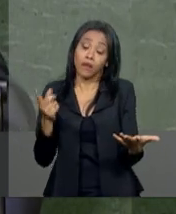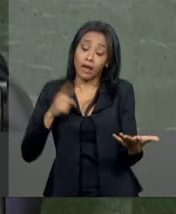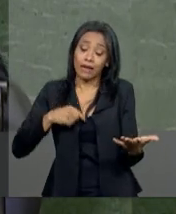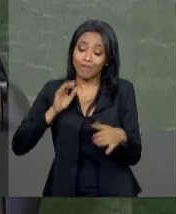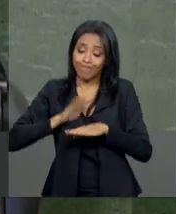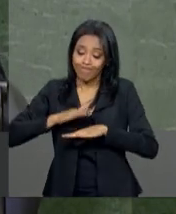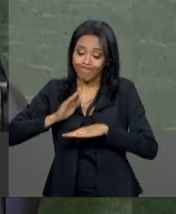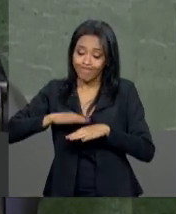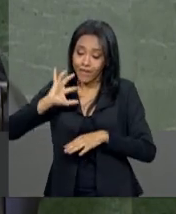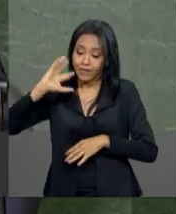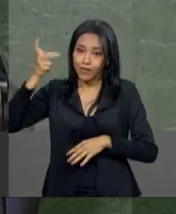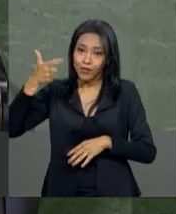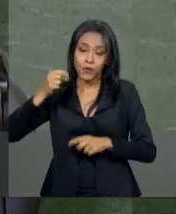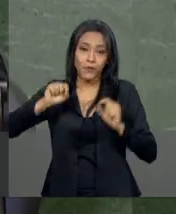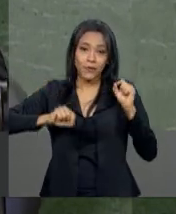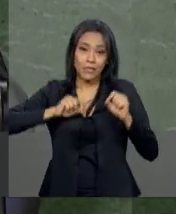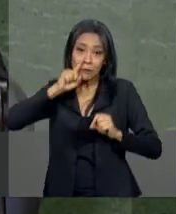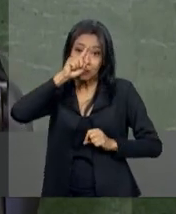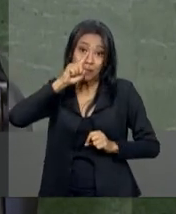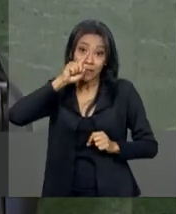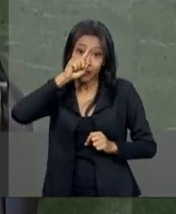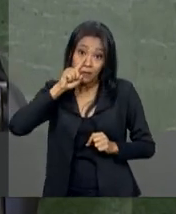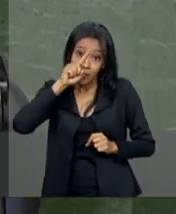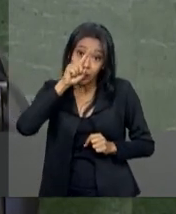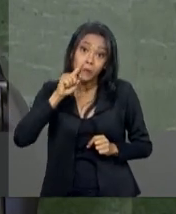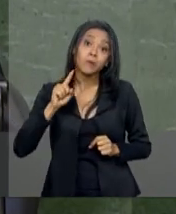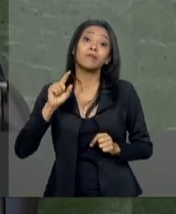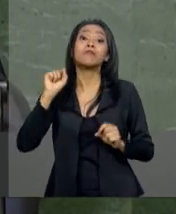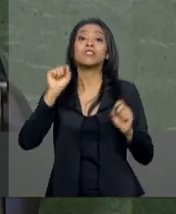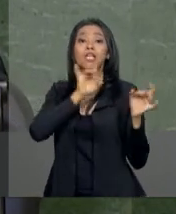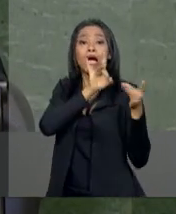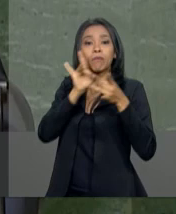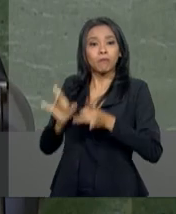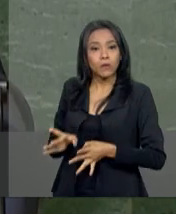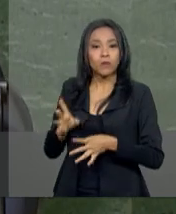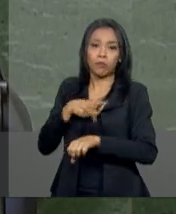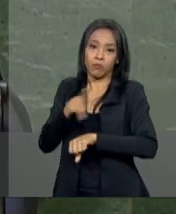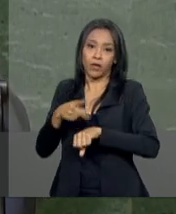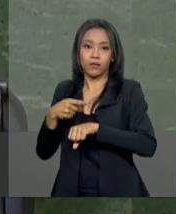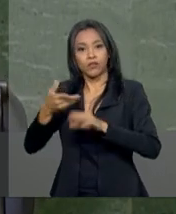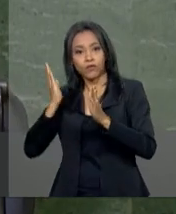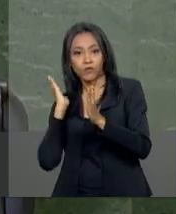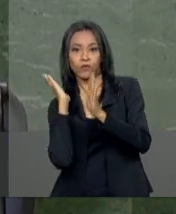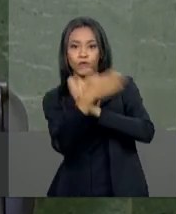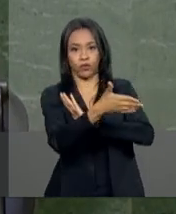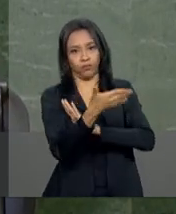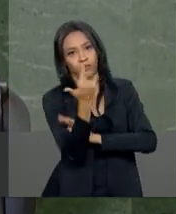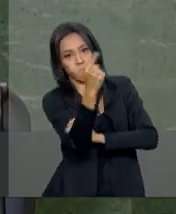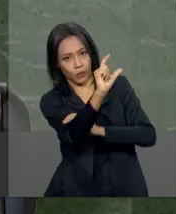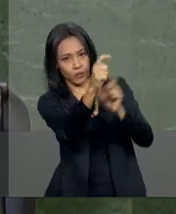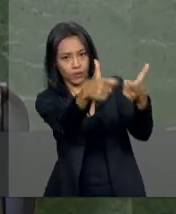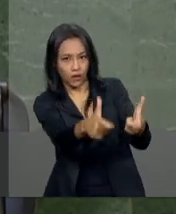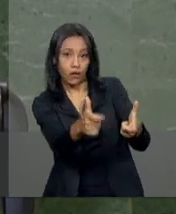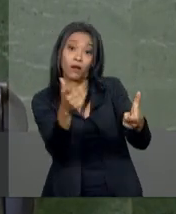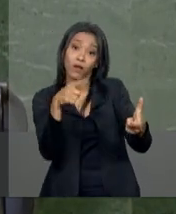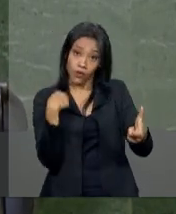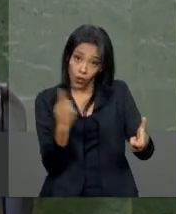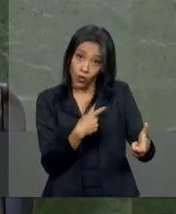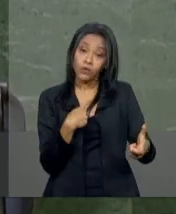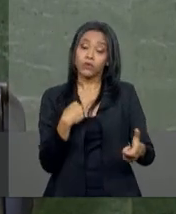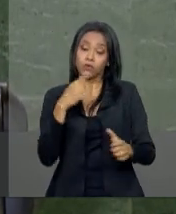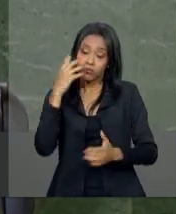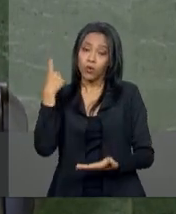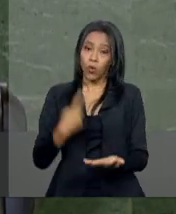difícil e arriscada decisão de deixar seus países é nosso dever protegê los